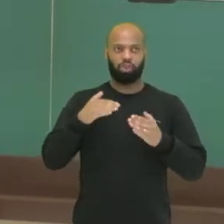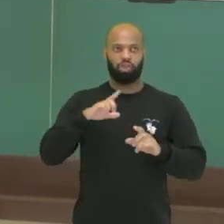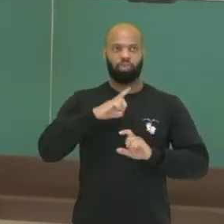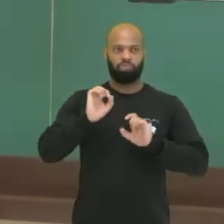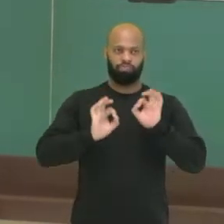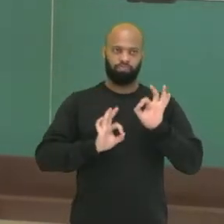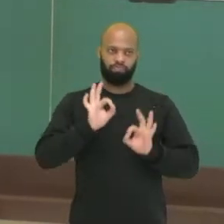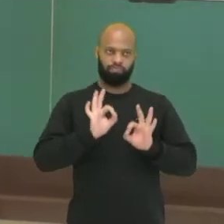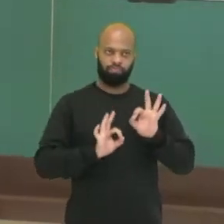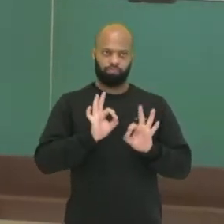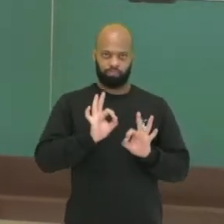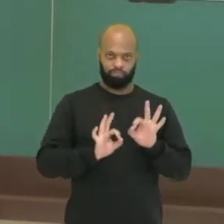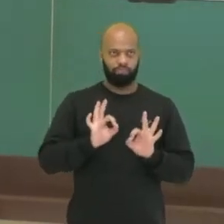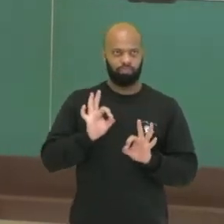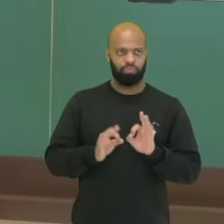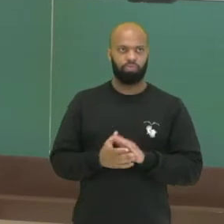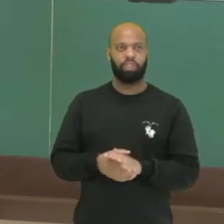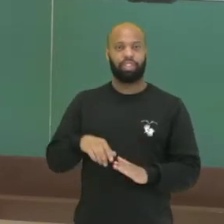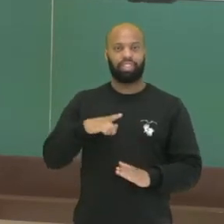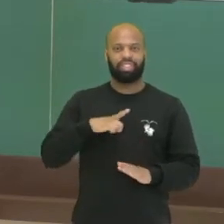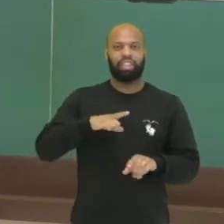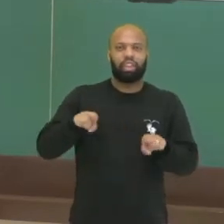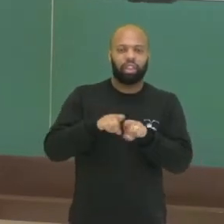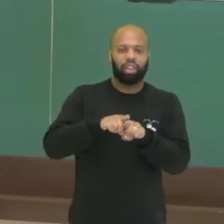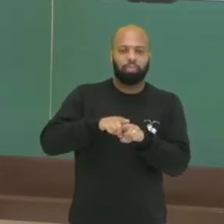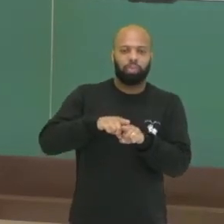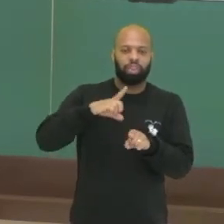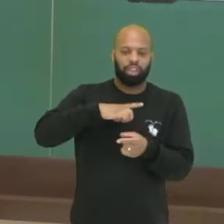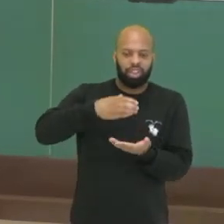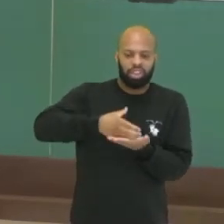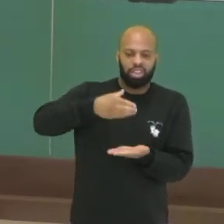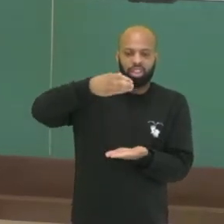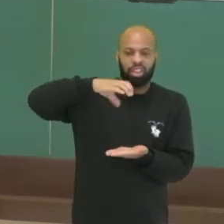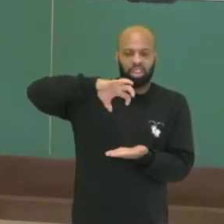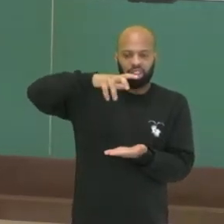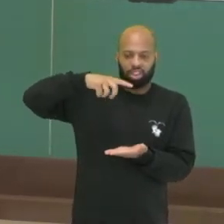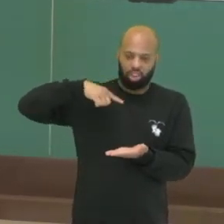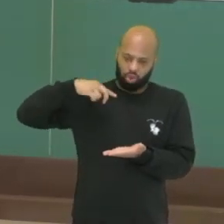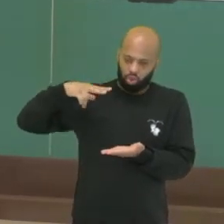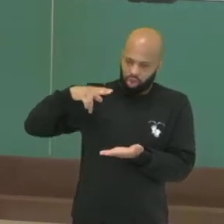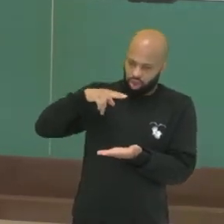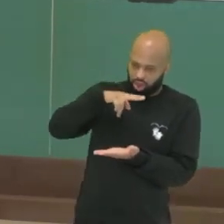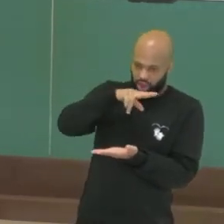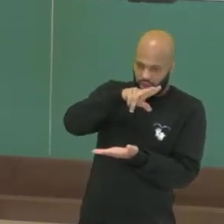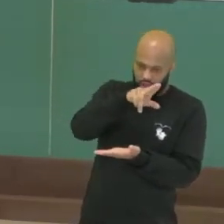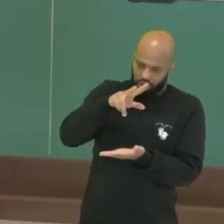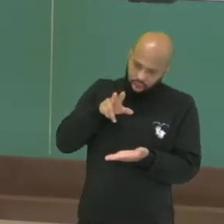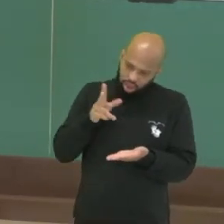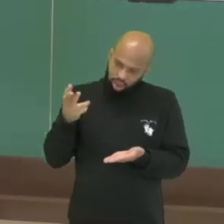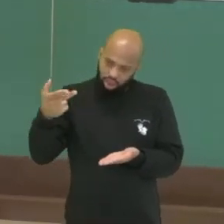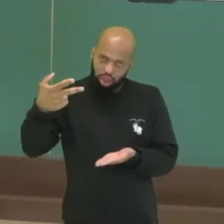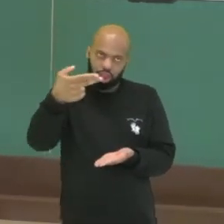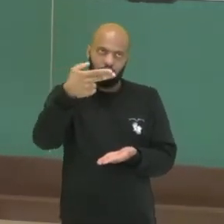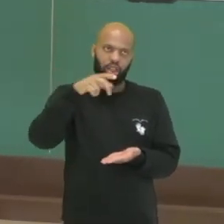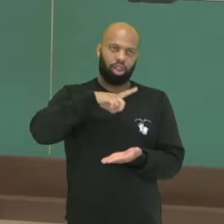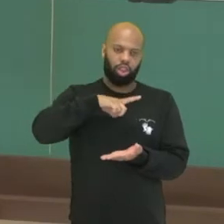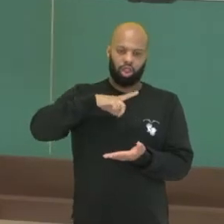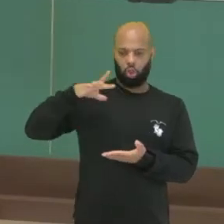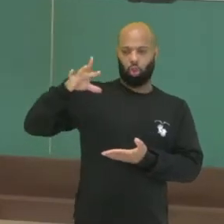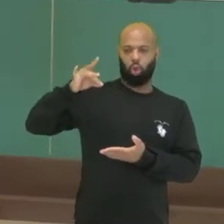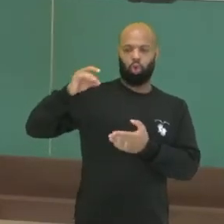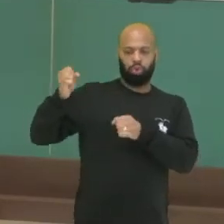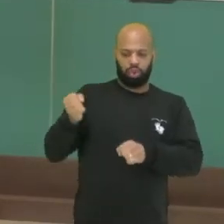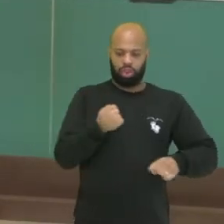alternativa ali, uma garrafa PET, que eu cortei a ponta e colei aqui no cabo de